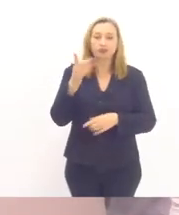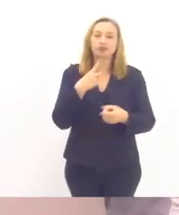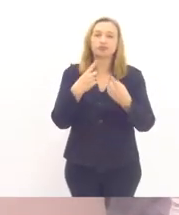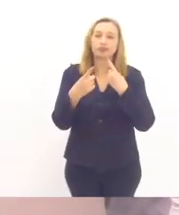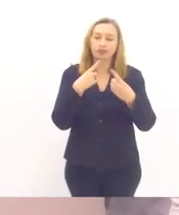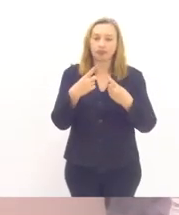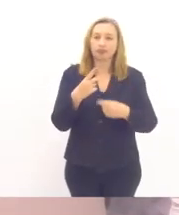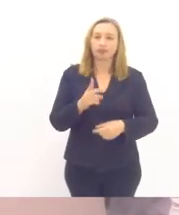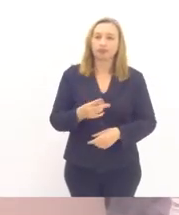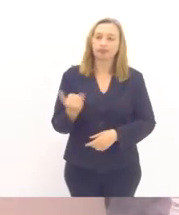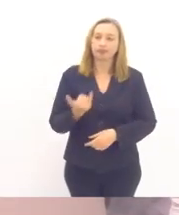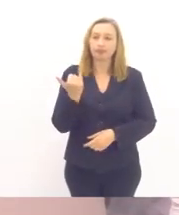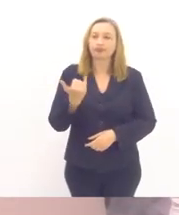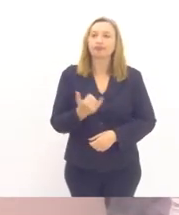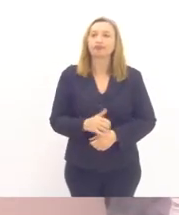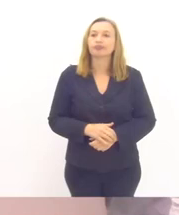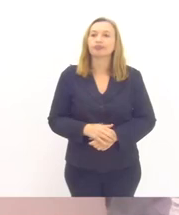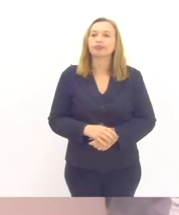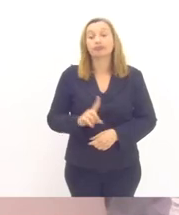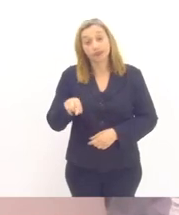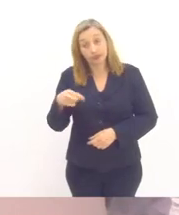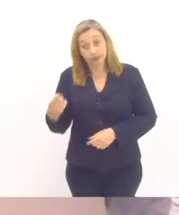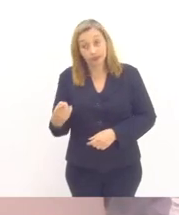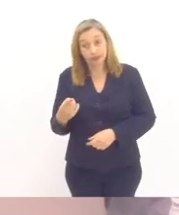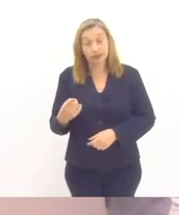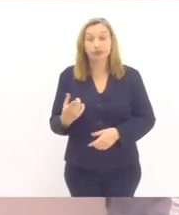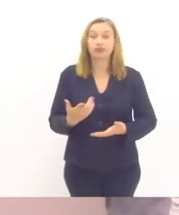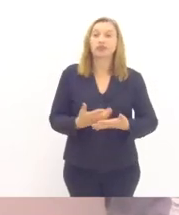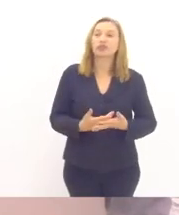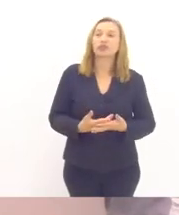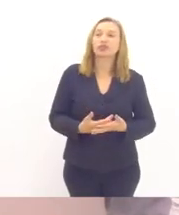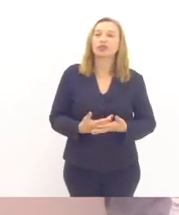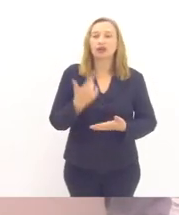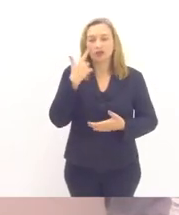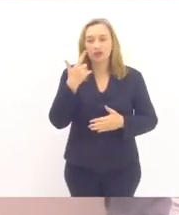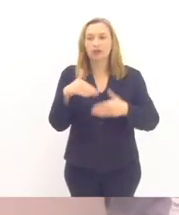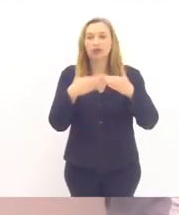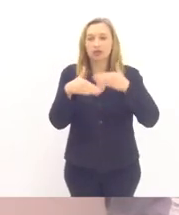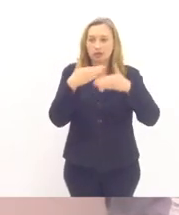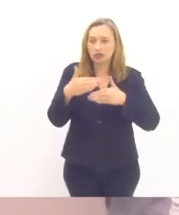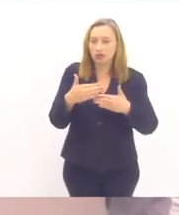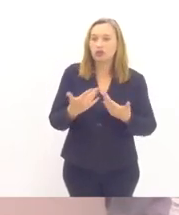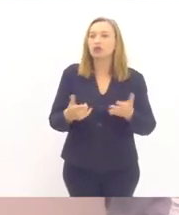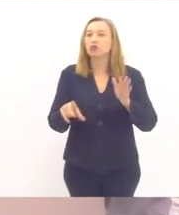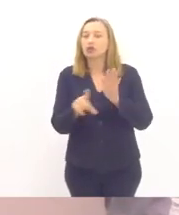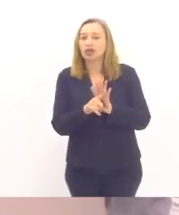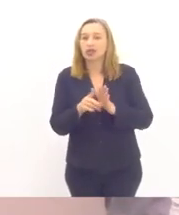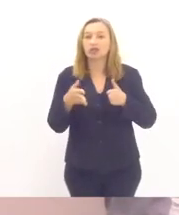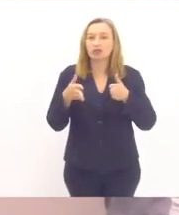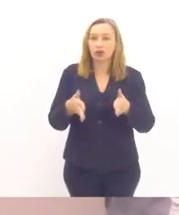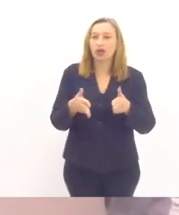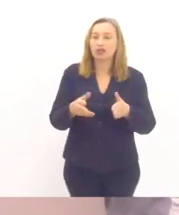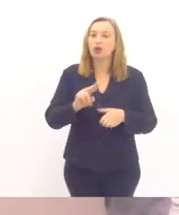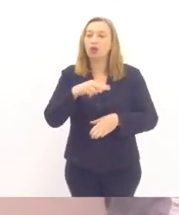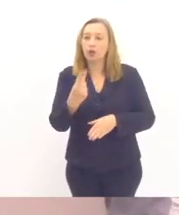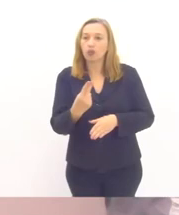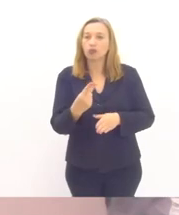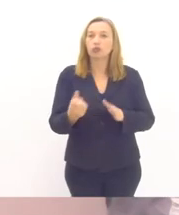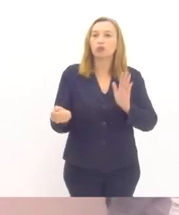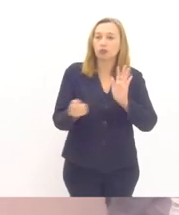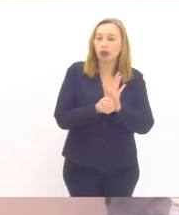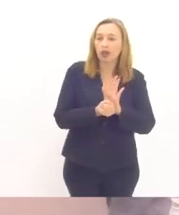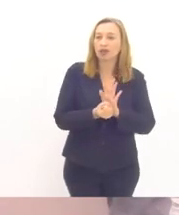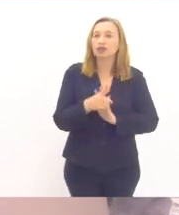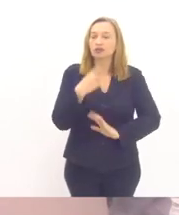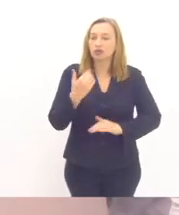curso. E as outras a gente vai tentando desenvolver como legislações específicas ou como pactuações que a